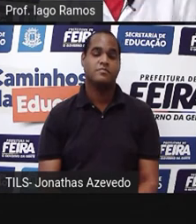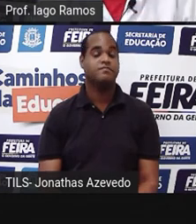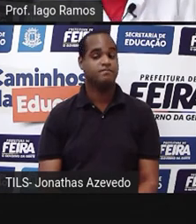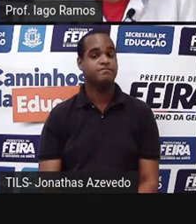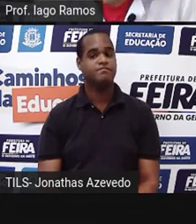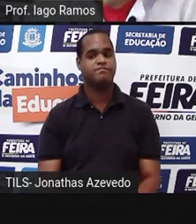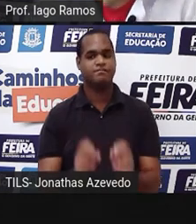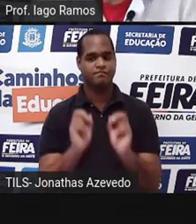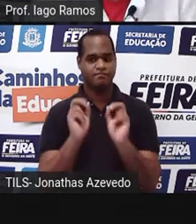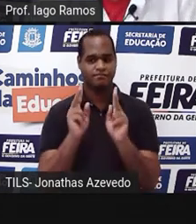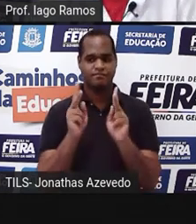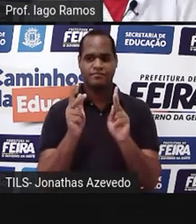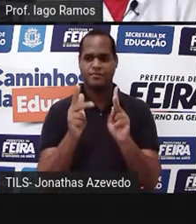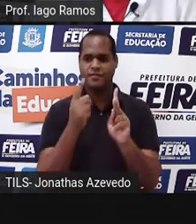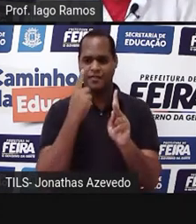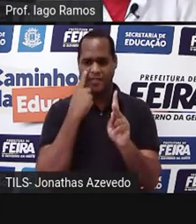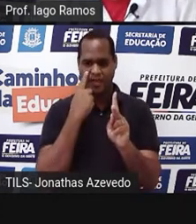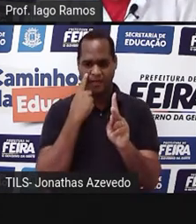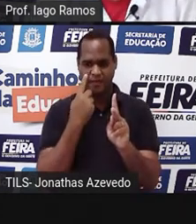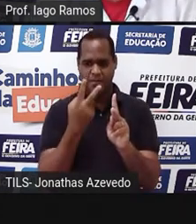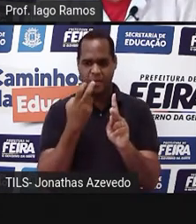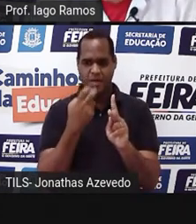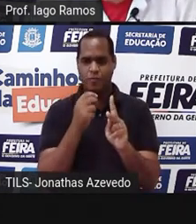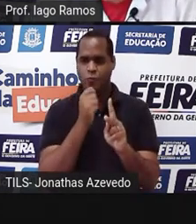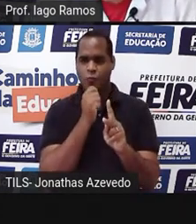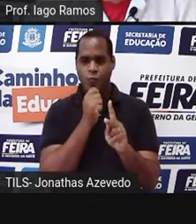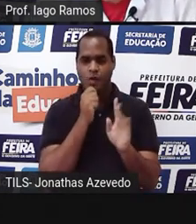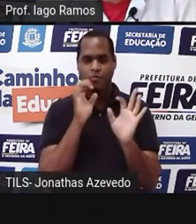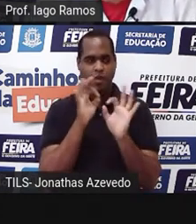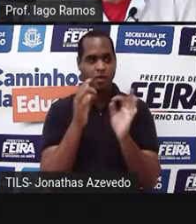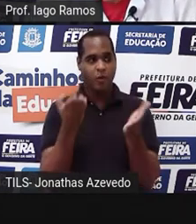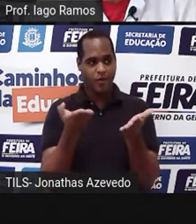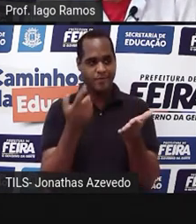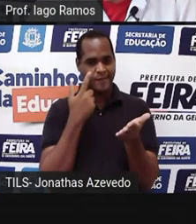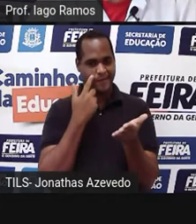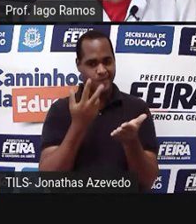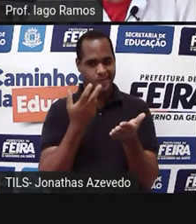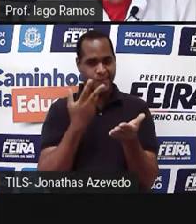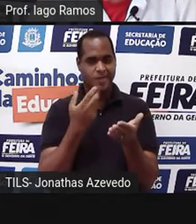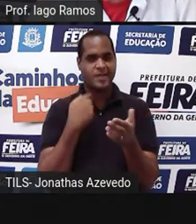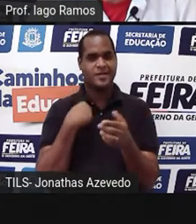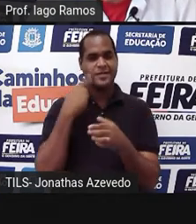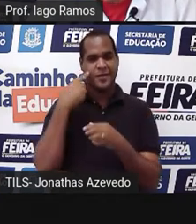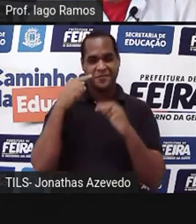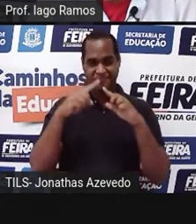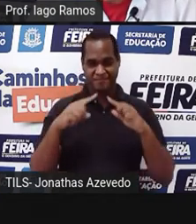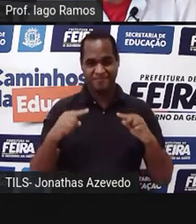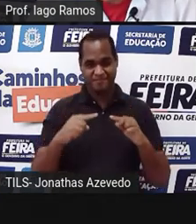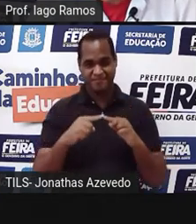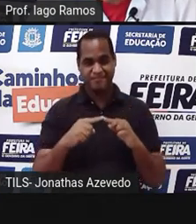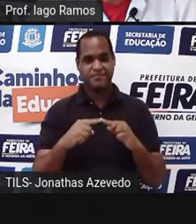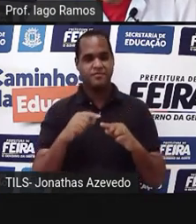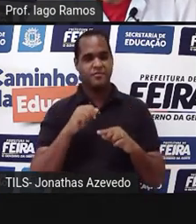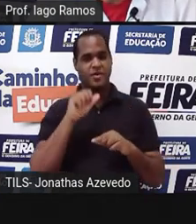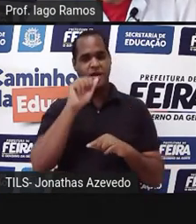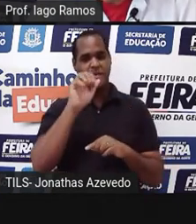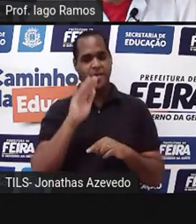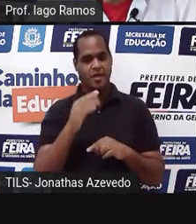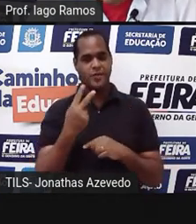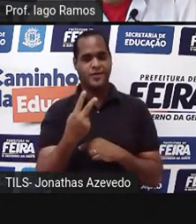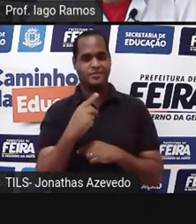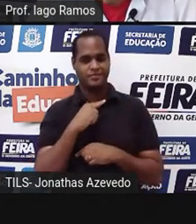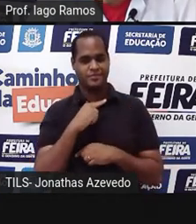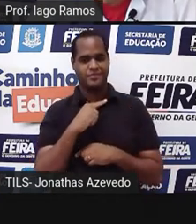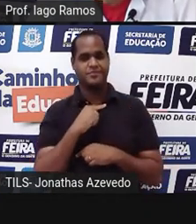Olha só, se você ainda não conseguiu perceber, eu acho que agora você vai perceber, ó. No triângulozinho menor, AB,